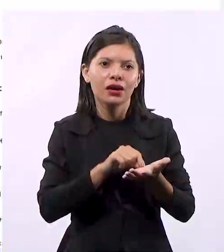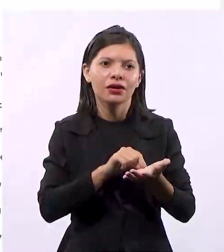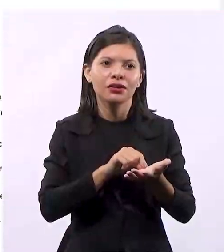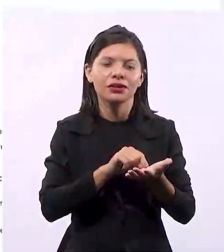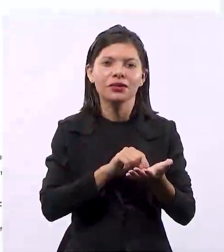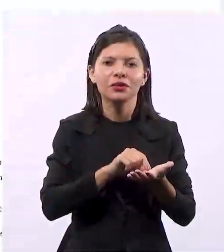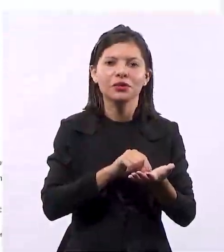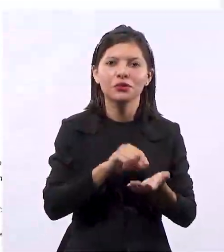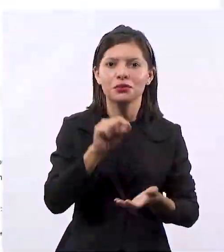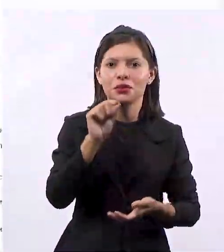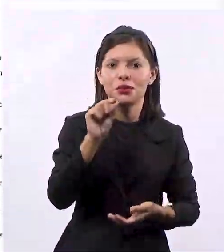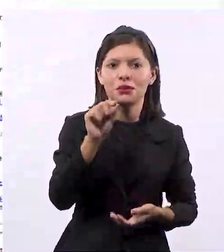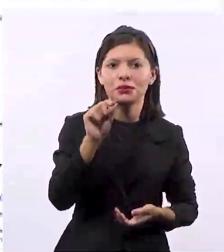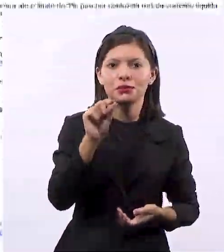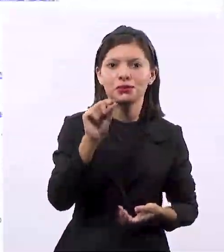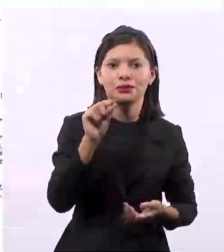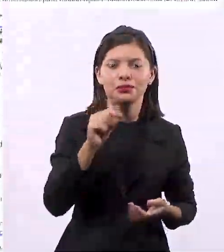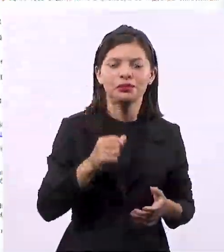direitos.